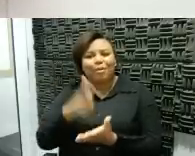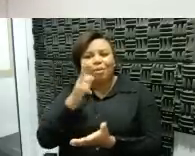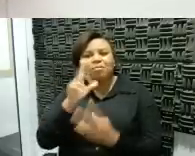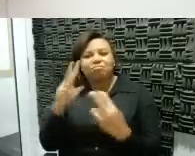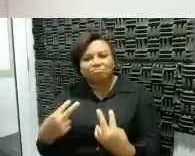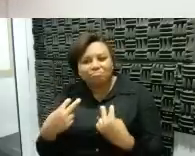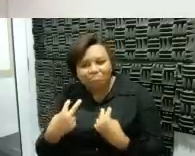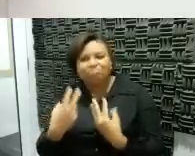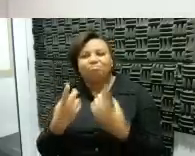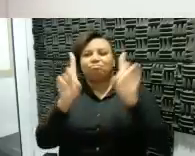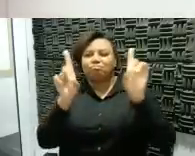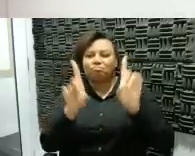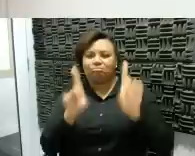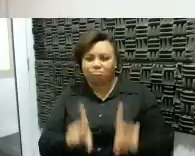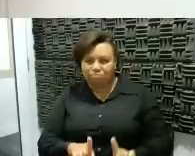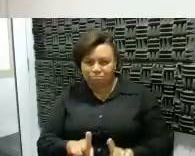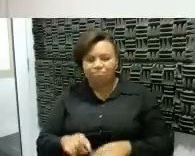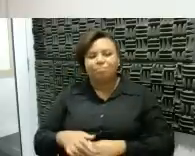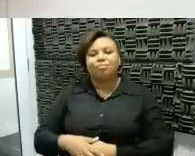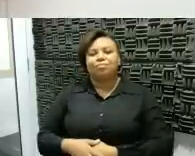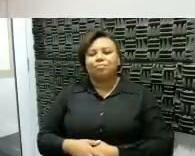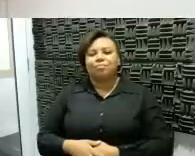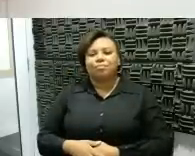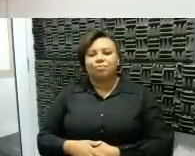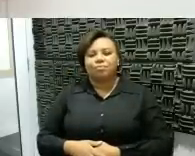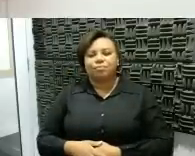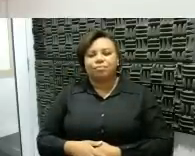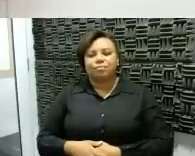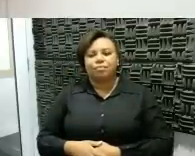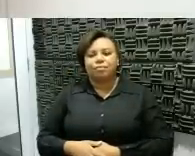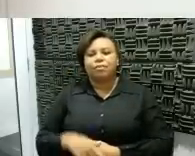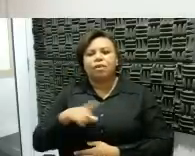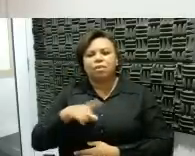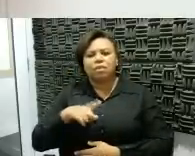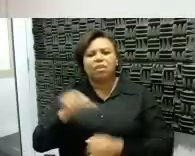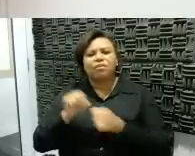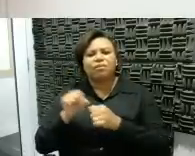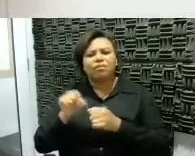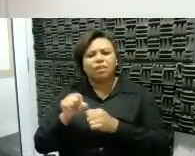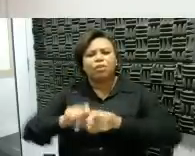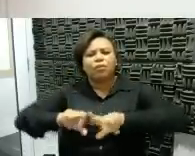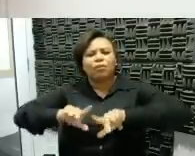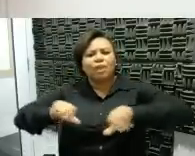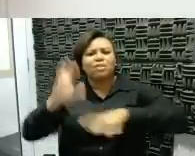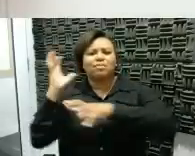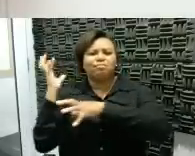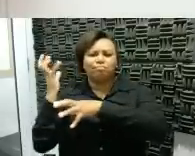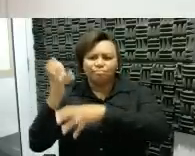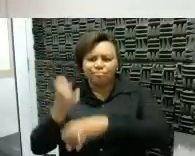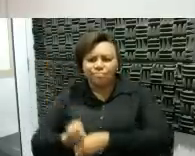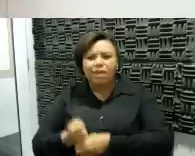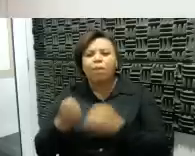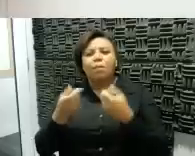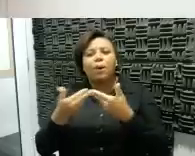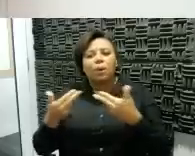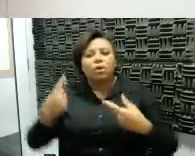com deficiência tem fe tem sido feitas várias revisões isso aí é uma uma coisa que tem sido discutida o tempo todo